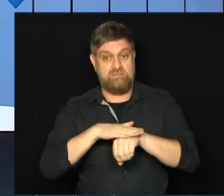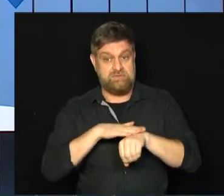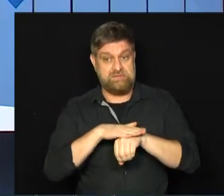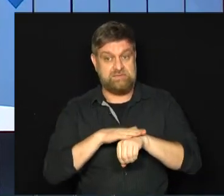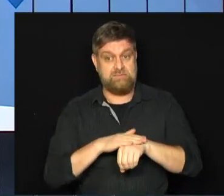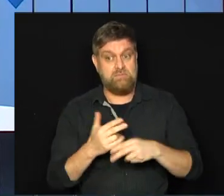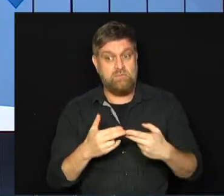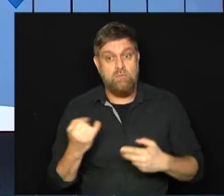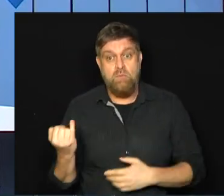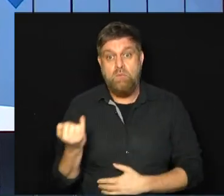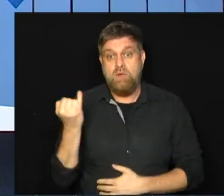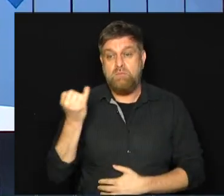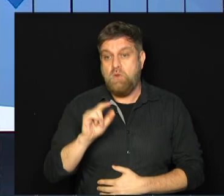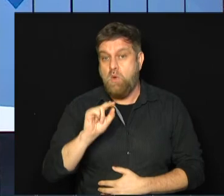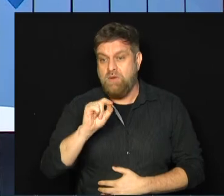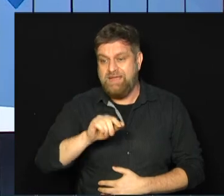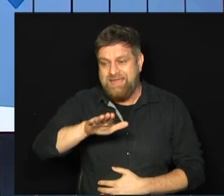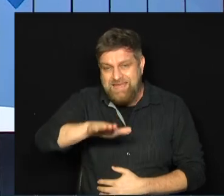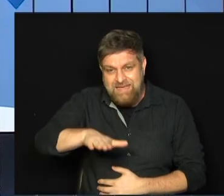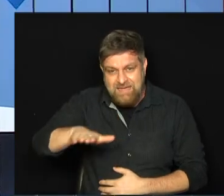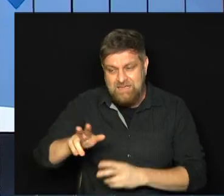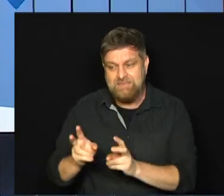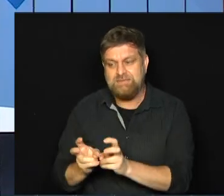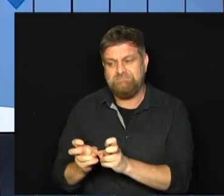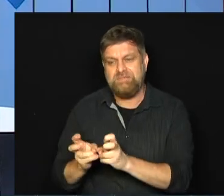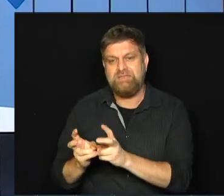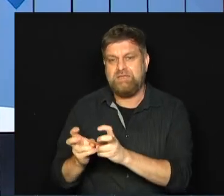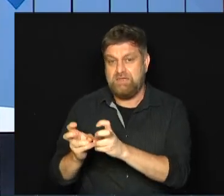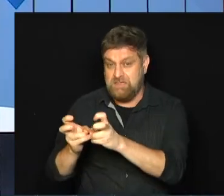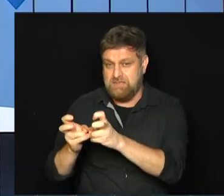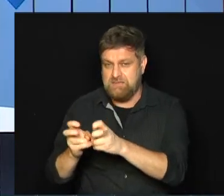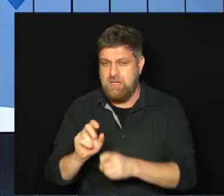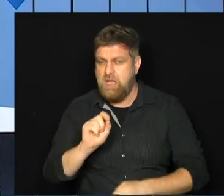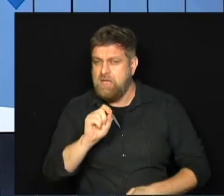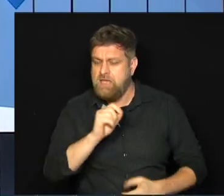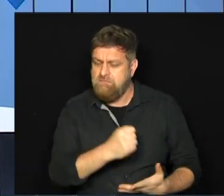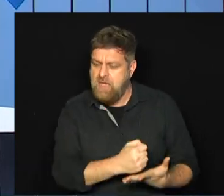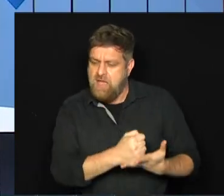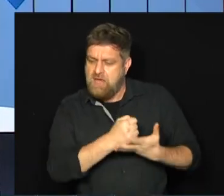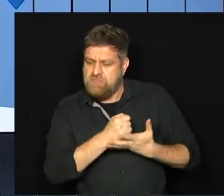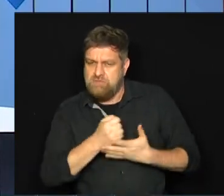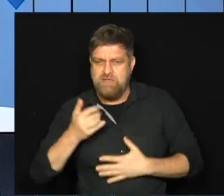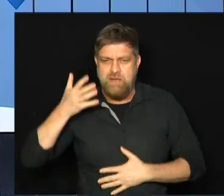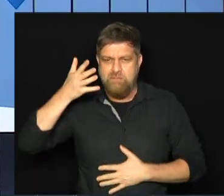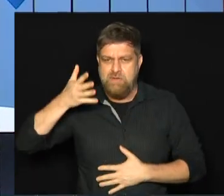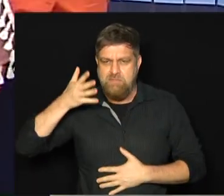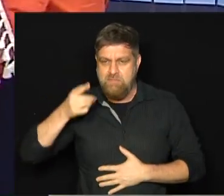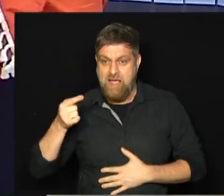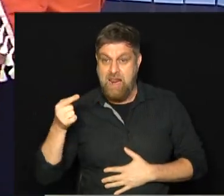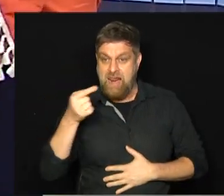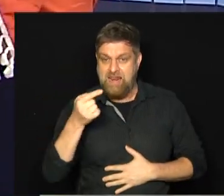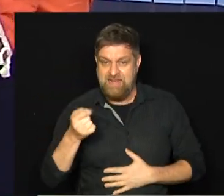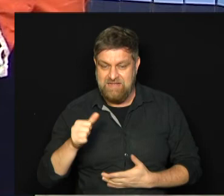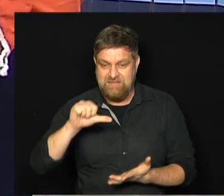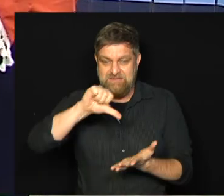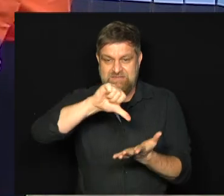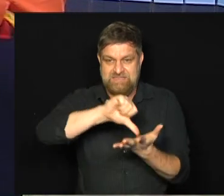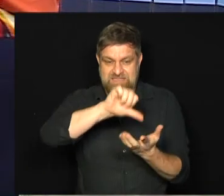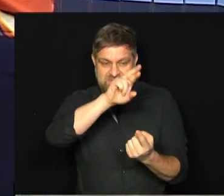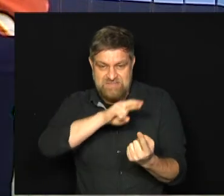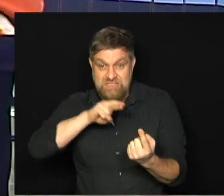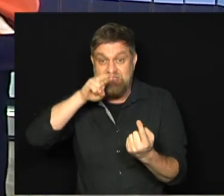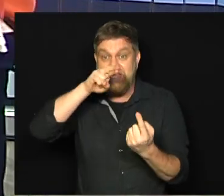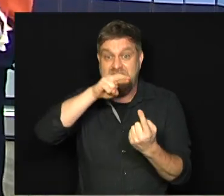bastante importante, que é o câncer infantil. E para ajudar nesse bate-papo, eu vou até lá o centro de referência, hein? É o